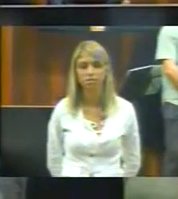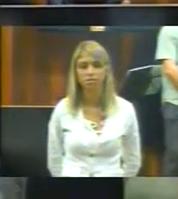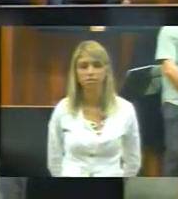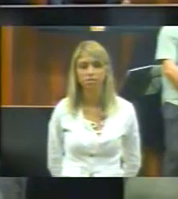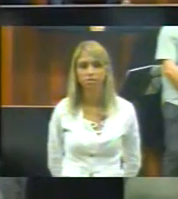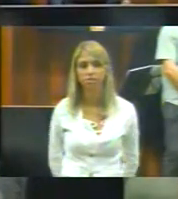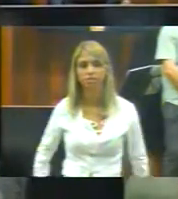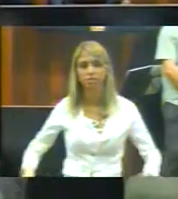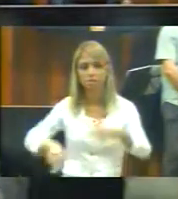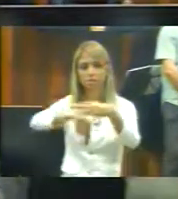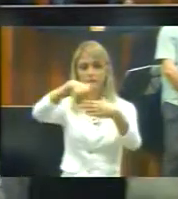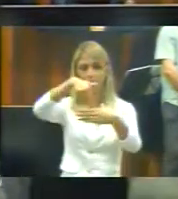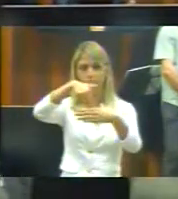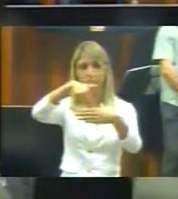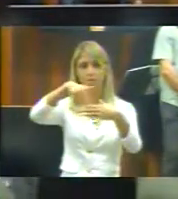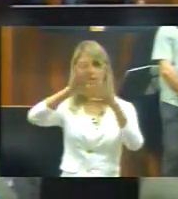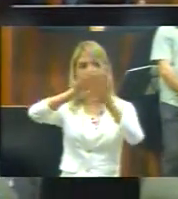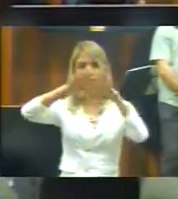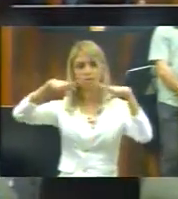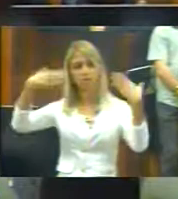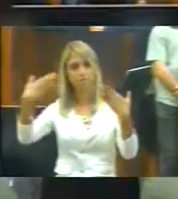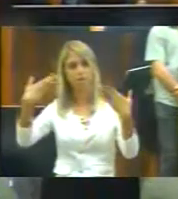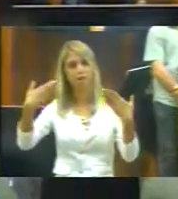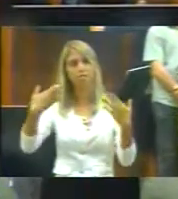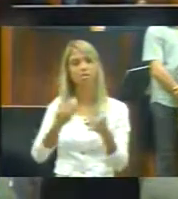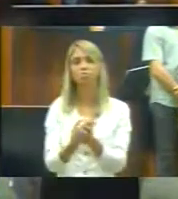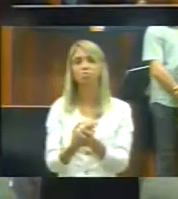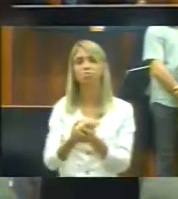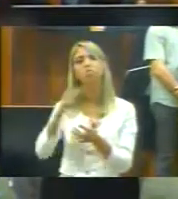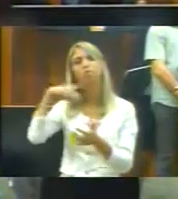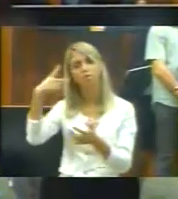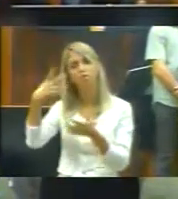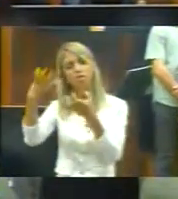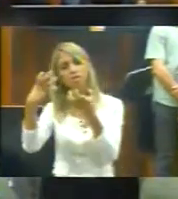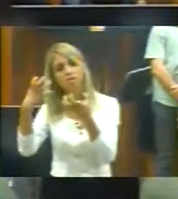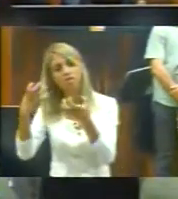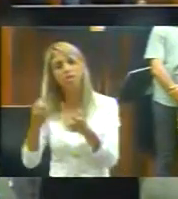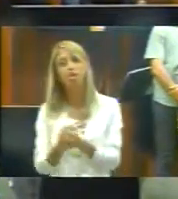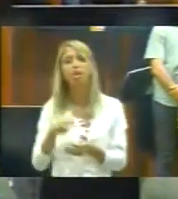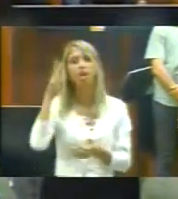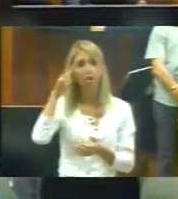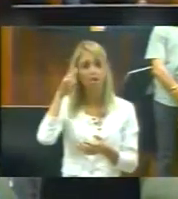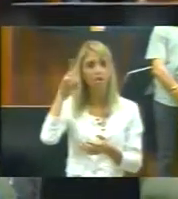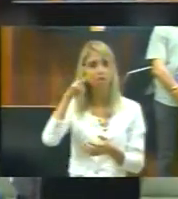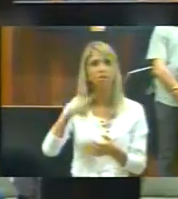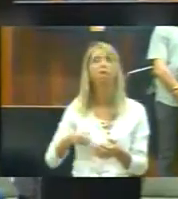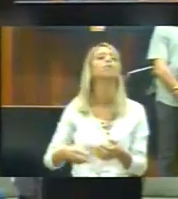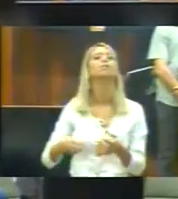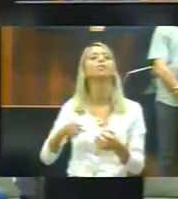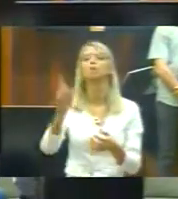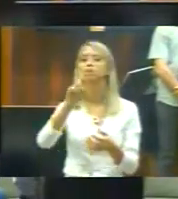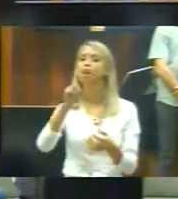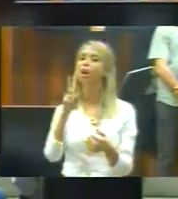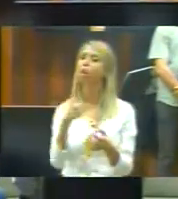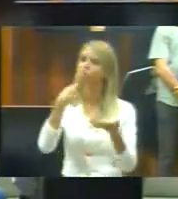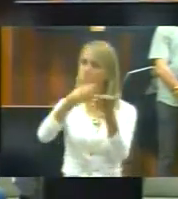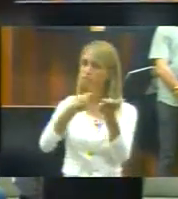Deixa a tribuna franqueada para a utilização de qualquer um dos nobres vereadores. Lembrando que a utilização da tribuna não é